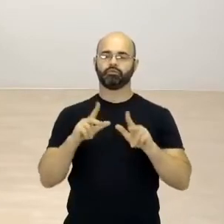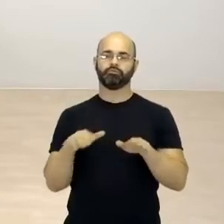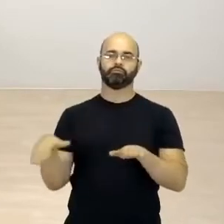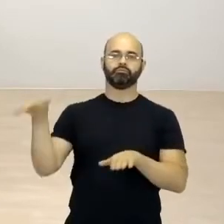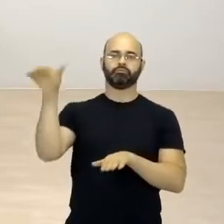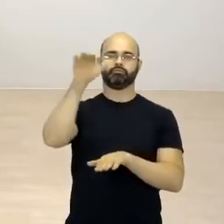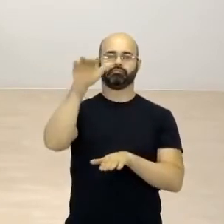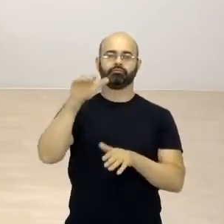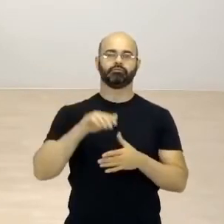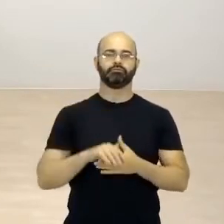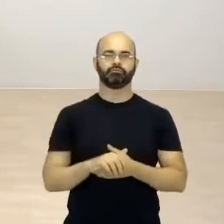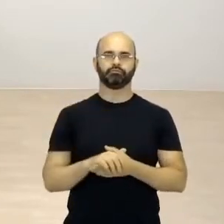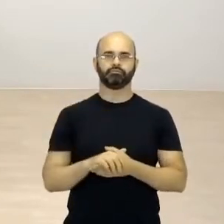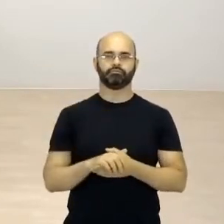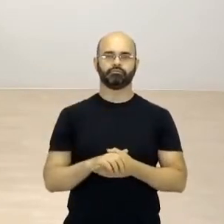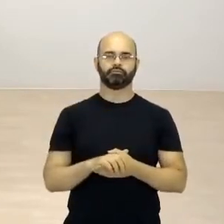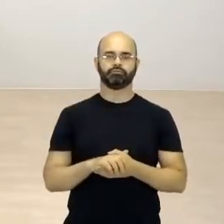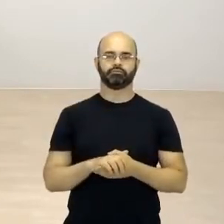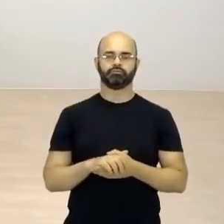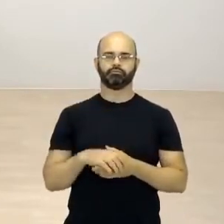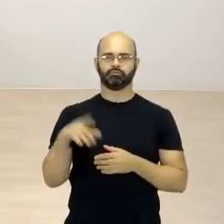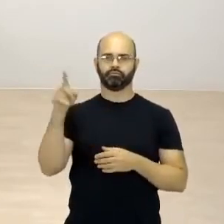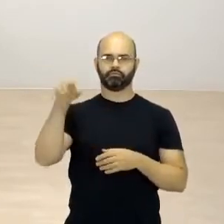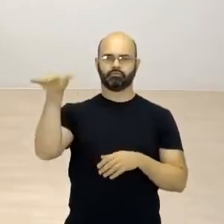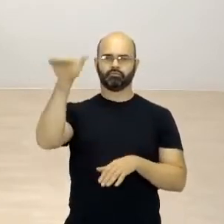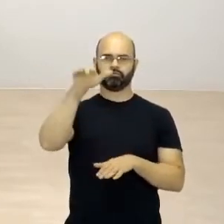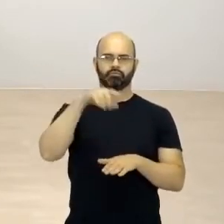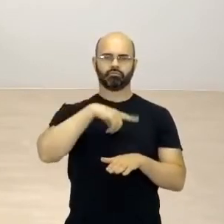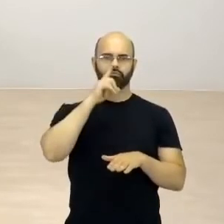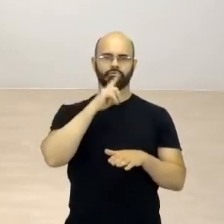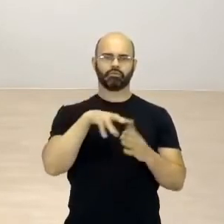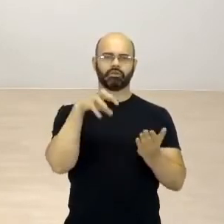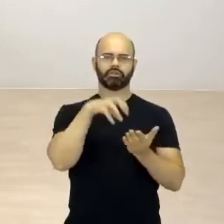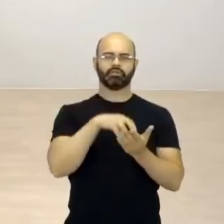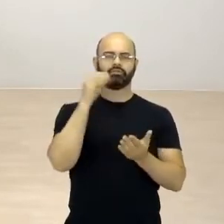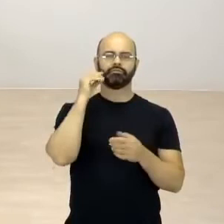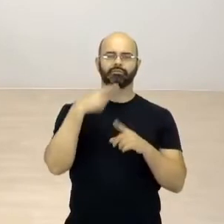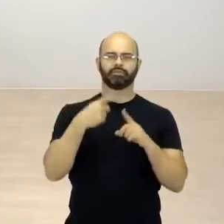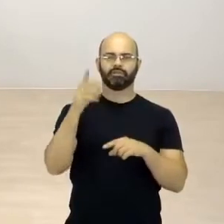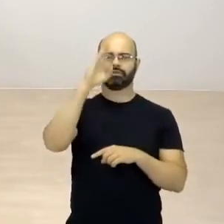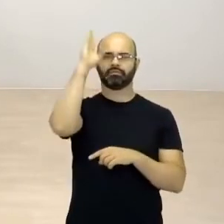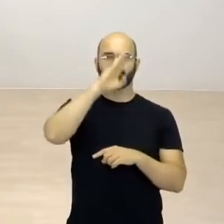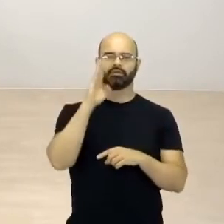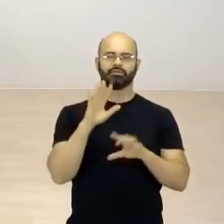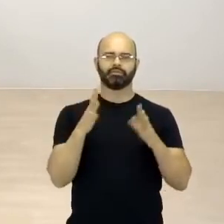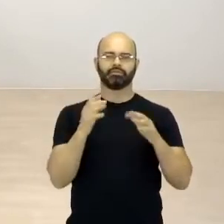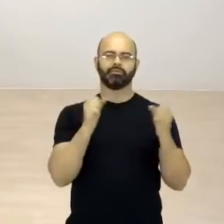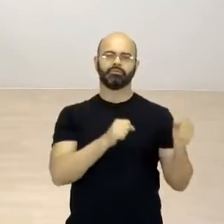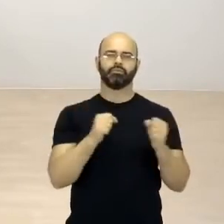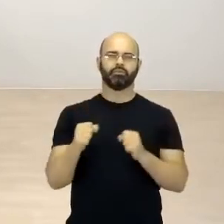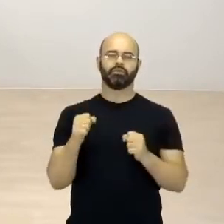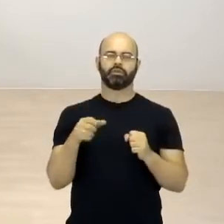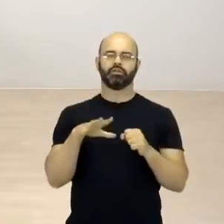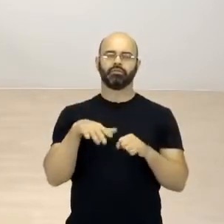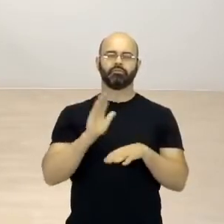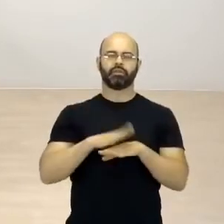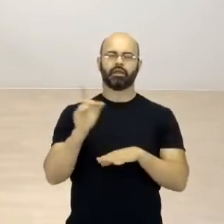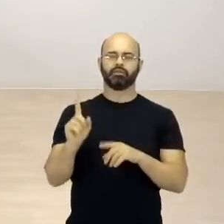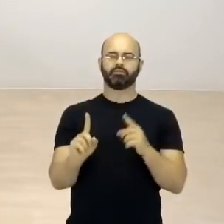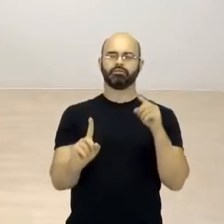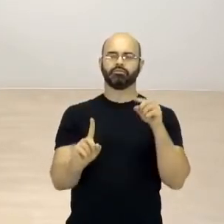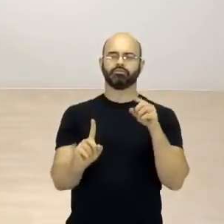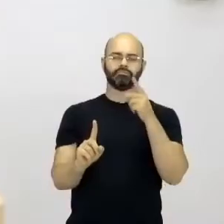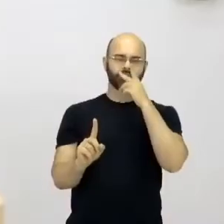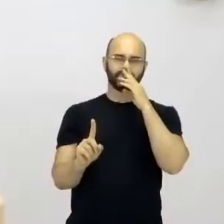geral, ele vem ali para centralizar. Vocês percebem que o Brasil, ele centraliza mais o poder em uma figura, enquanto